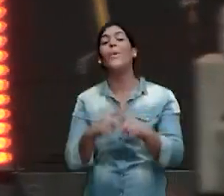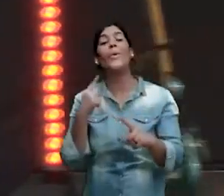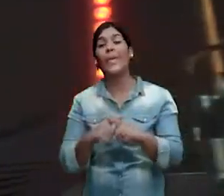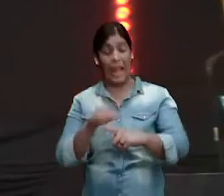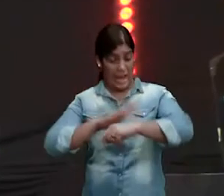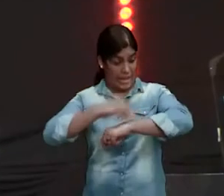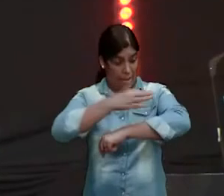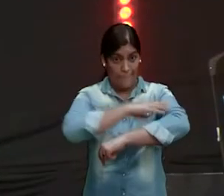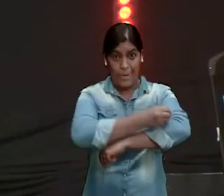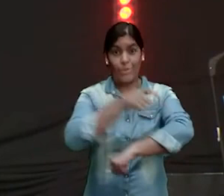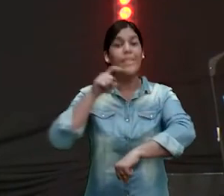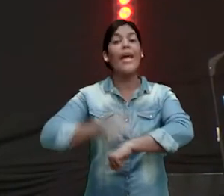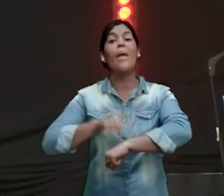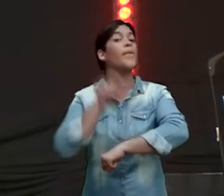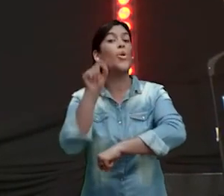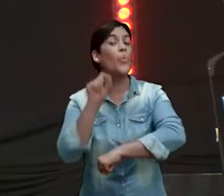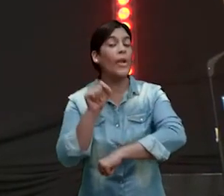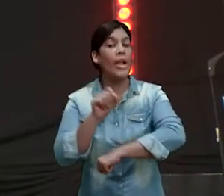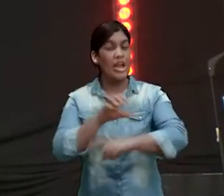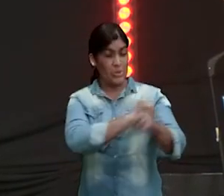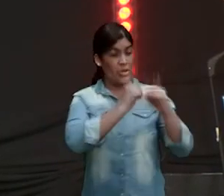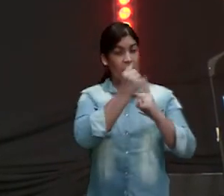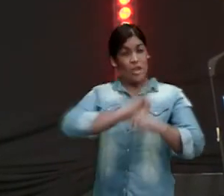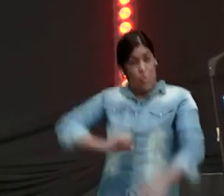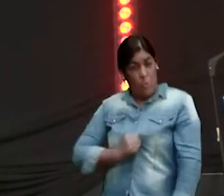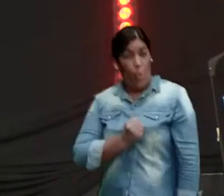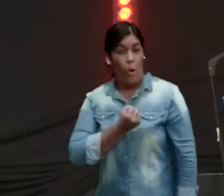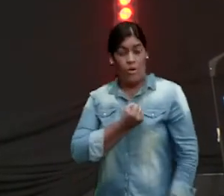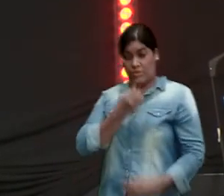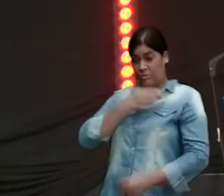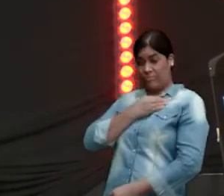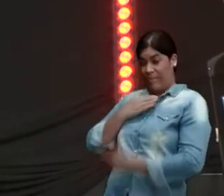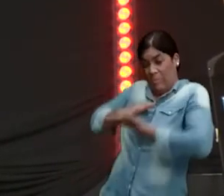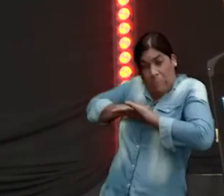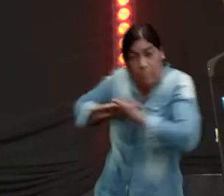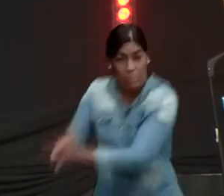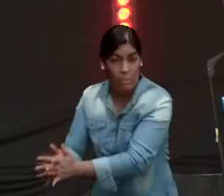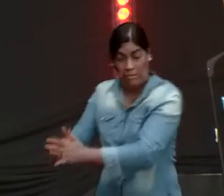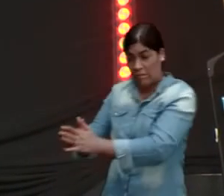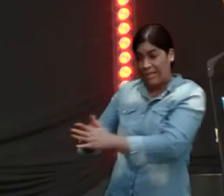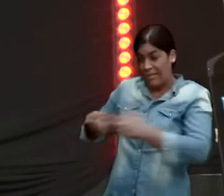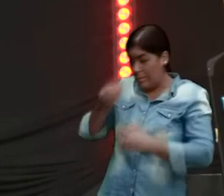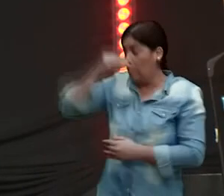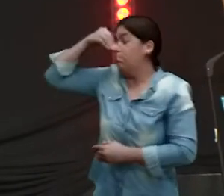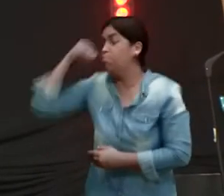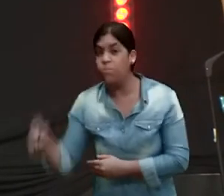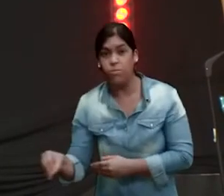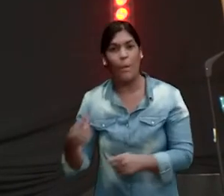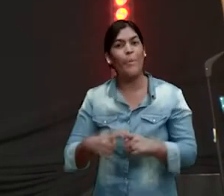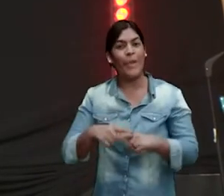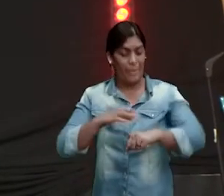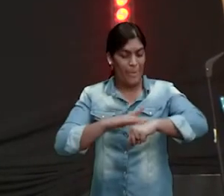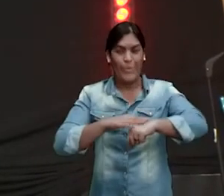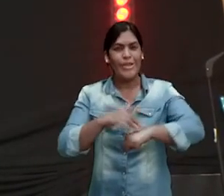Porque o leproso na época ele é odiado ele é amaldiçoado ele é rejeitado ele é marginalizado por quê Porque